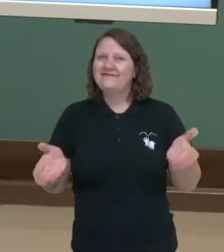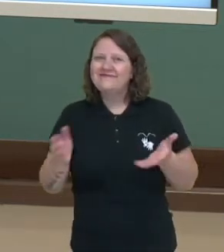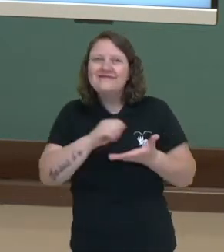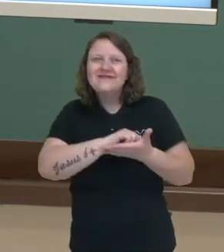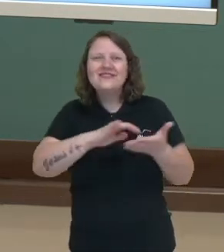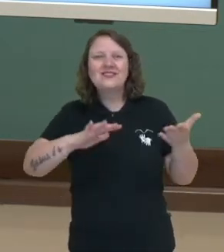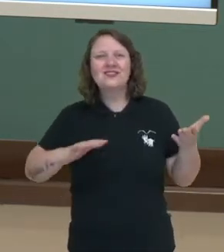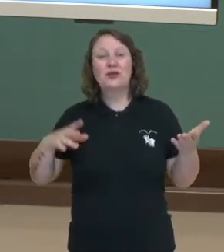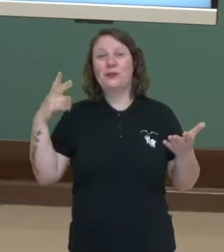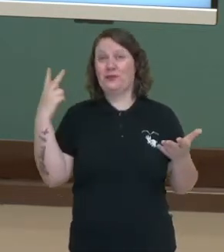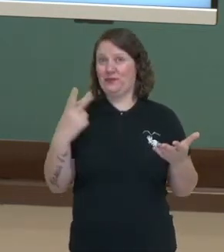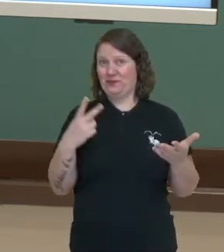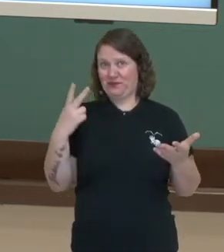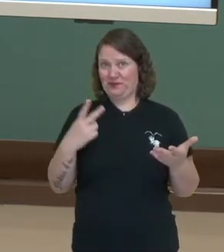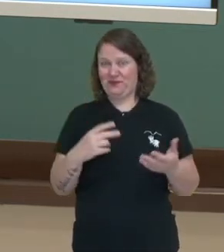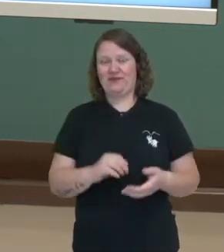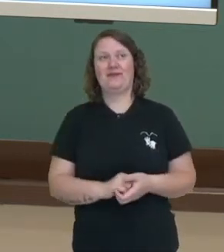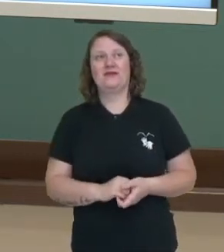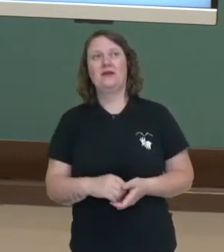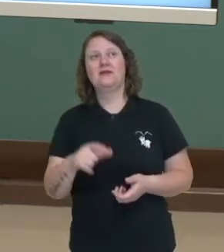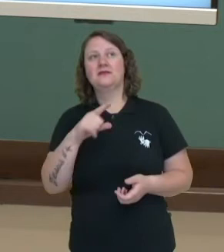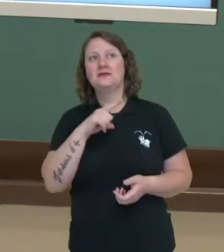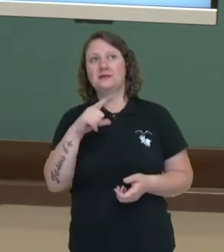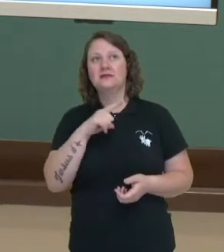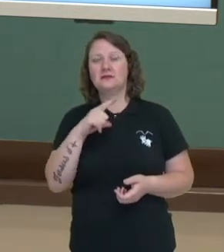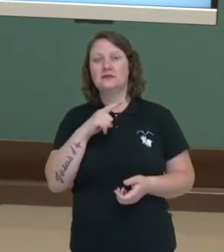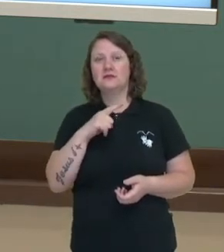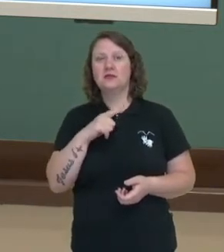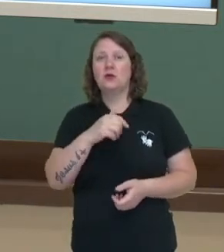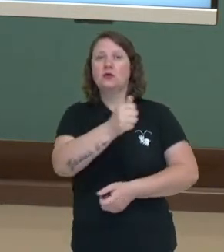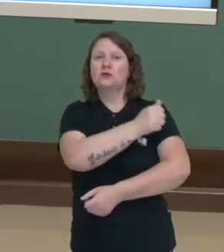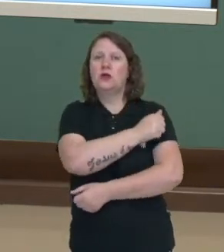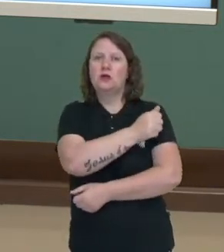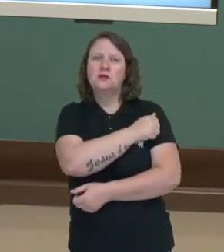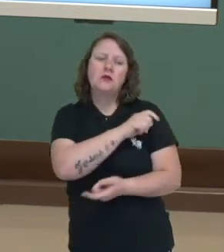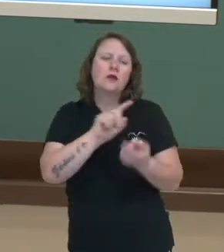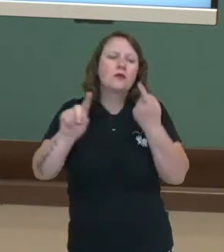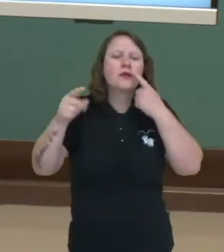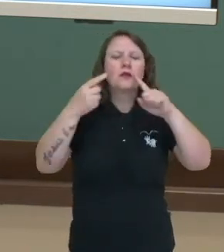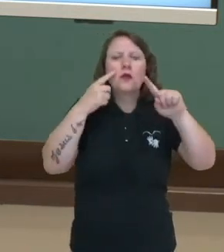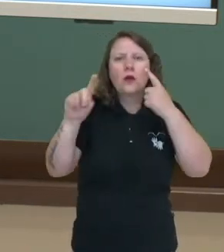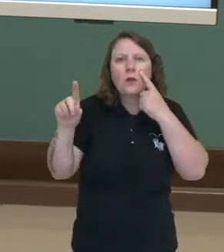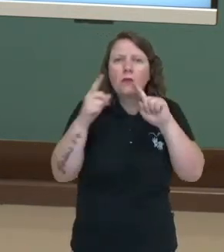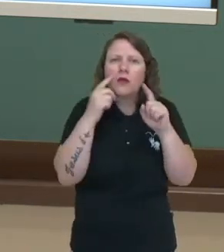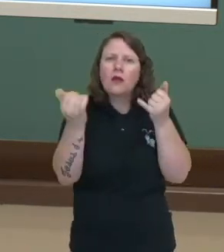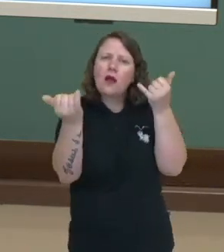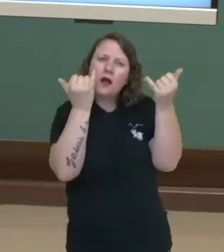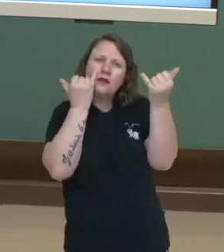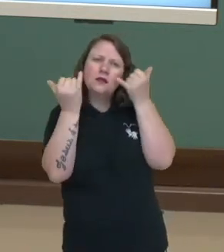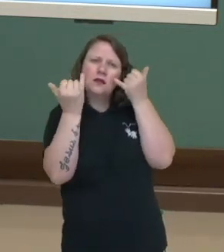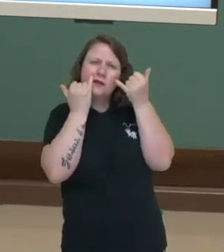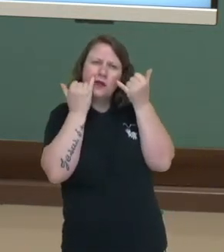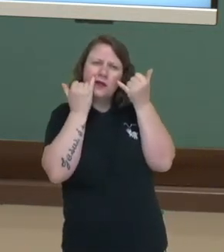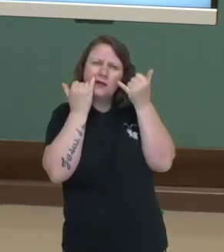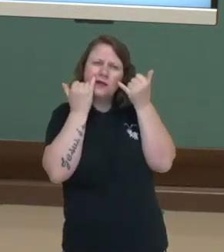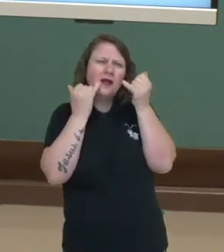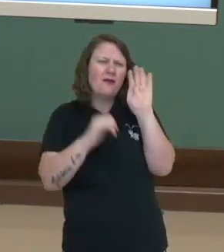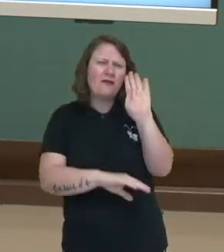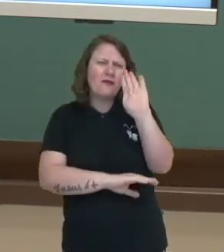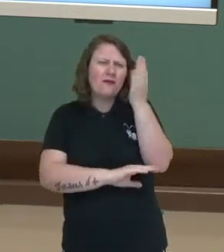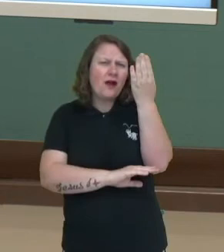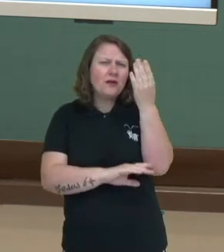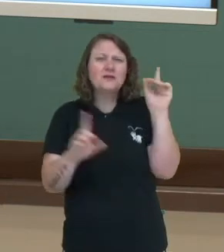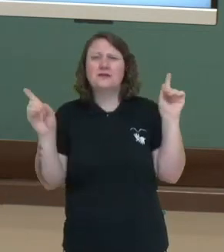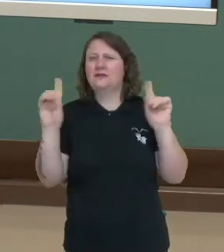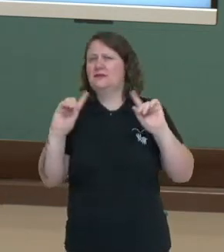Atividade de número 2. Temos aqui, os alunos descobriram que a notícia em si não era falsa. Temos a